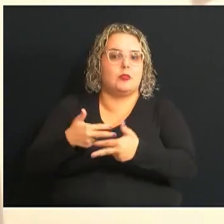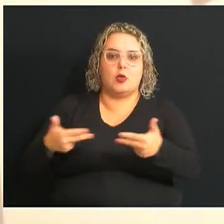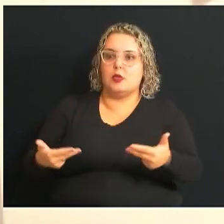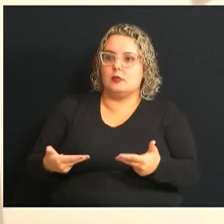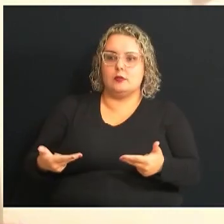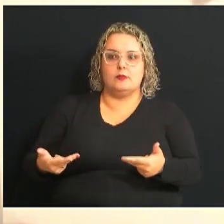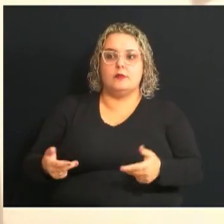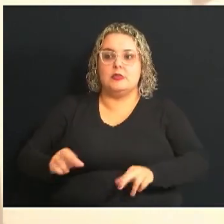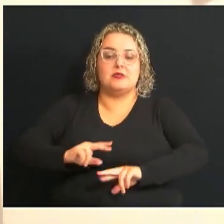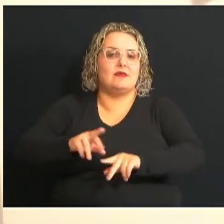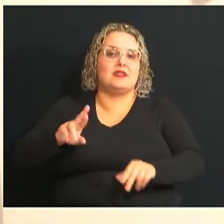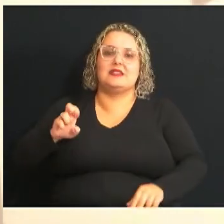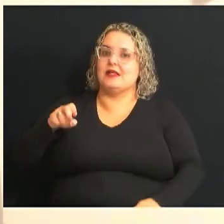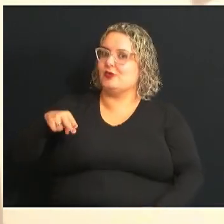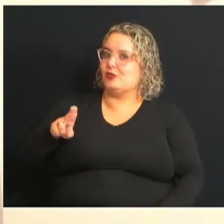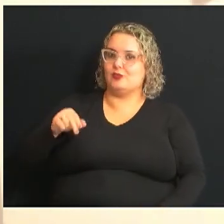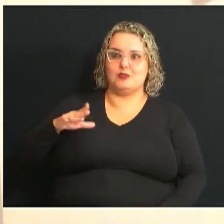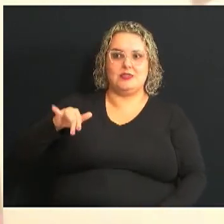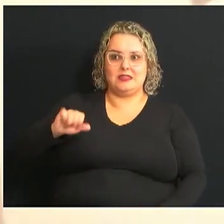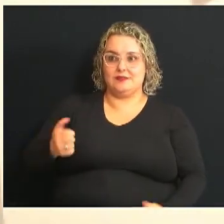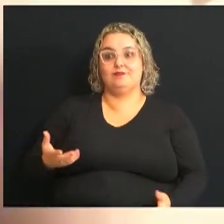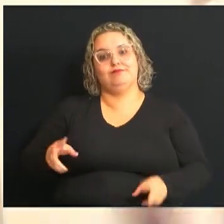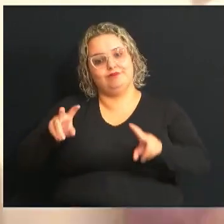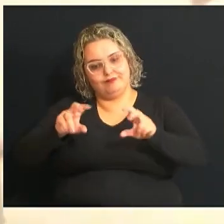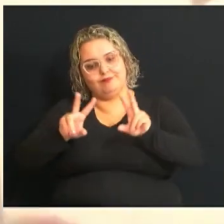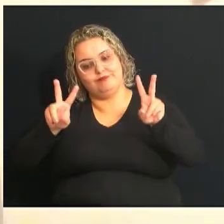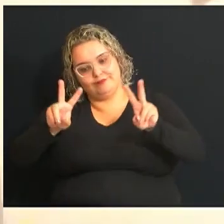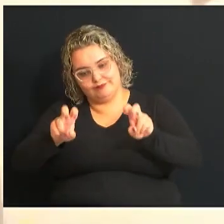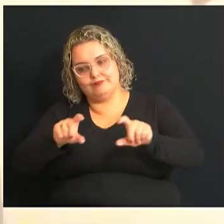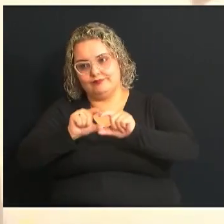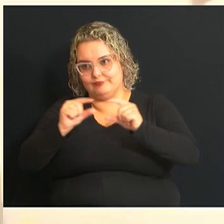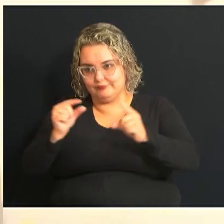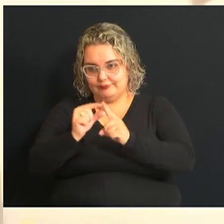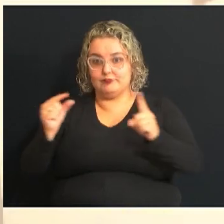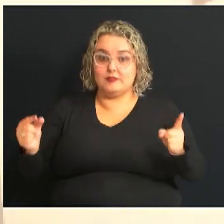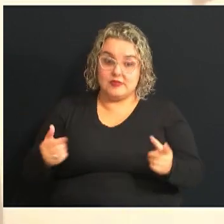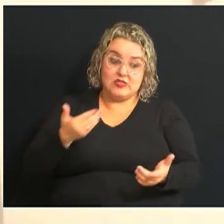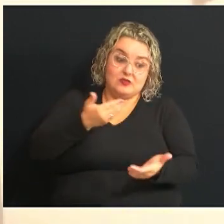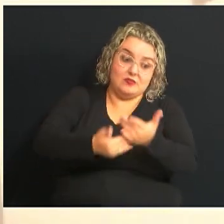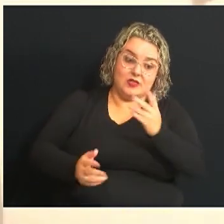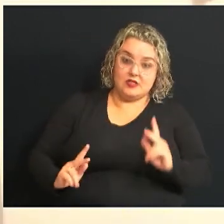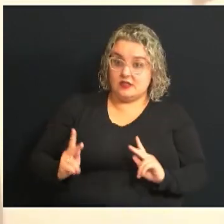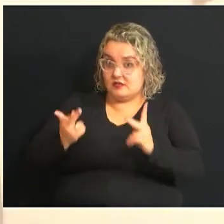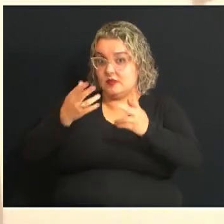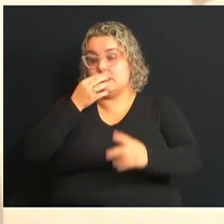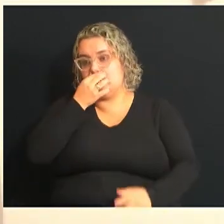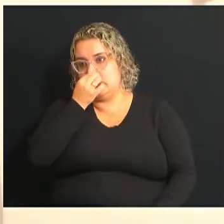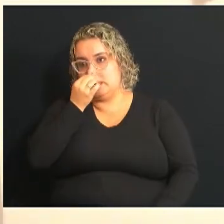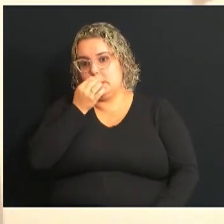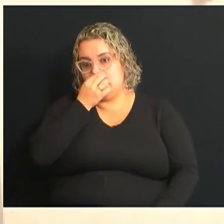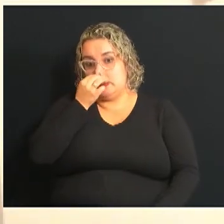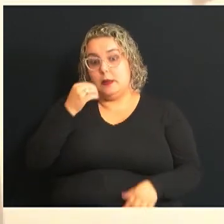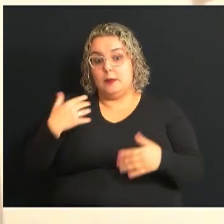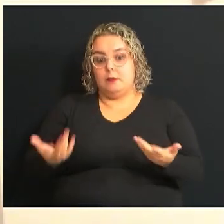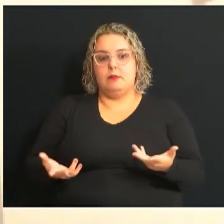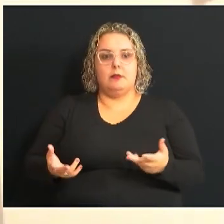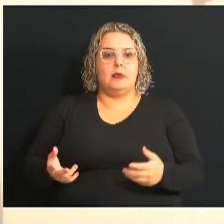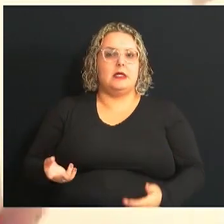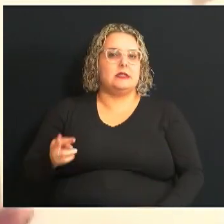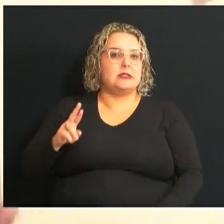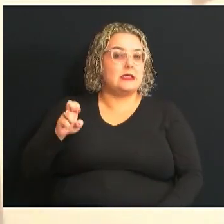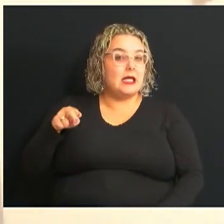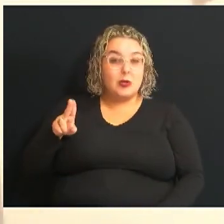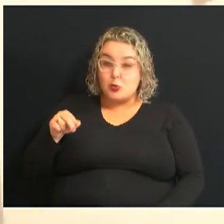E aquela frase, para cada decisão são perdas e ganhos, né? Mas as renúncias, elas são